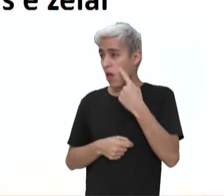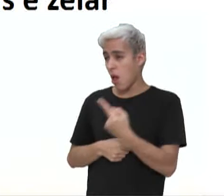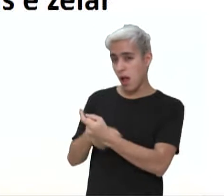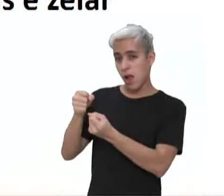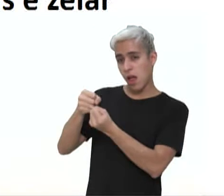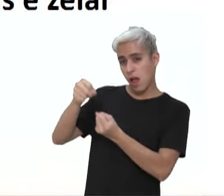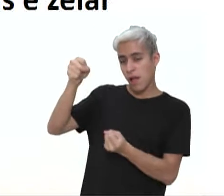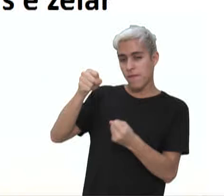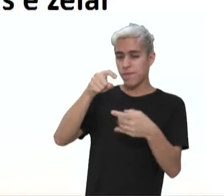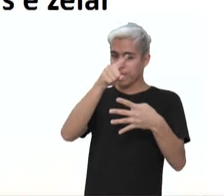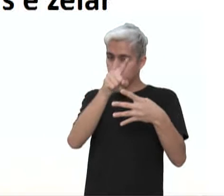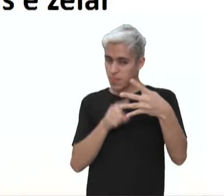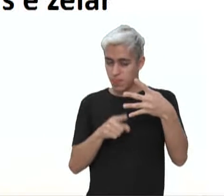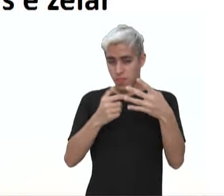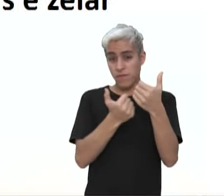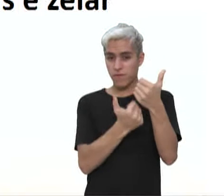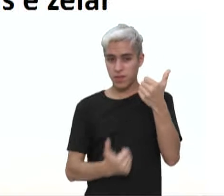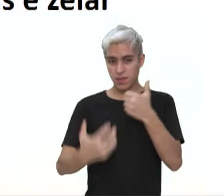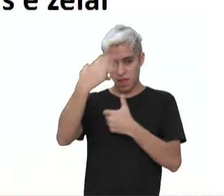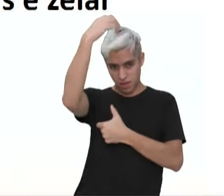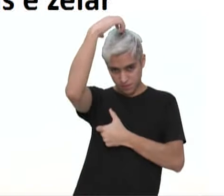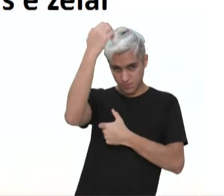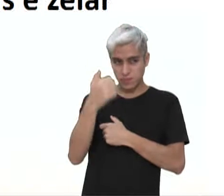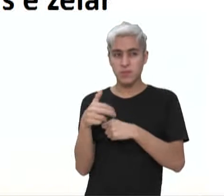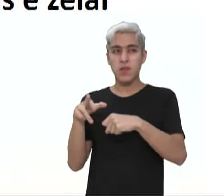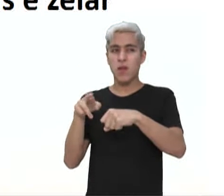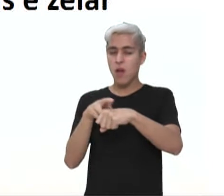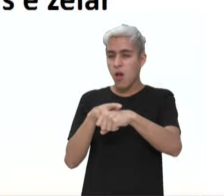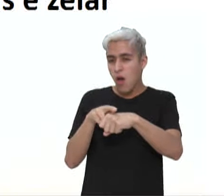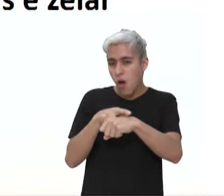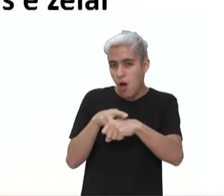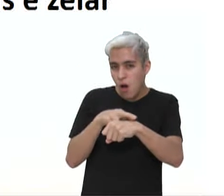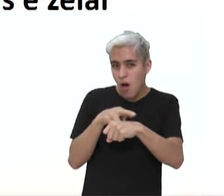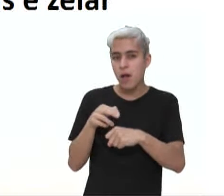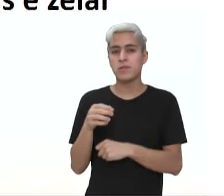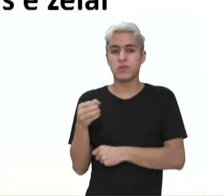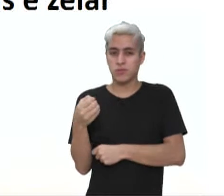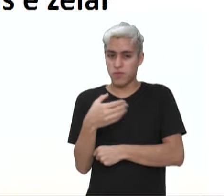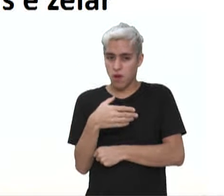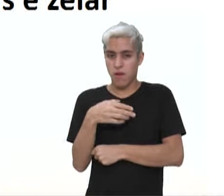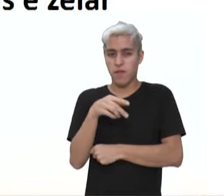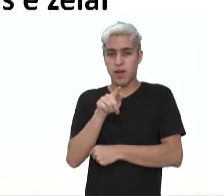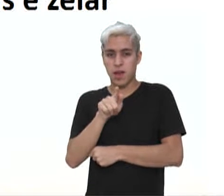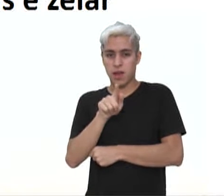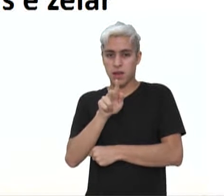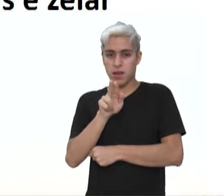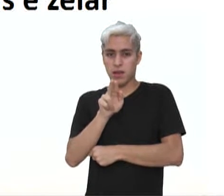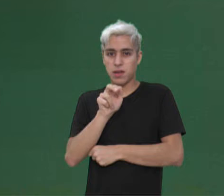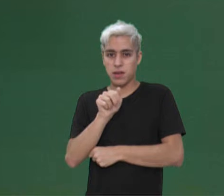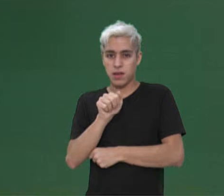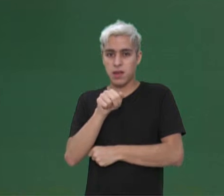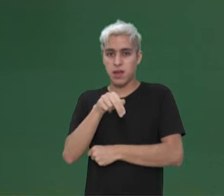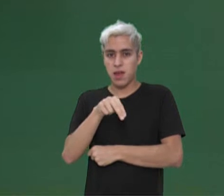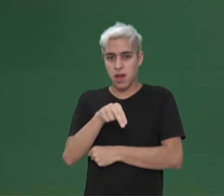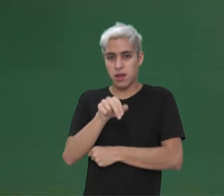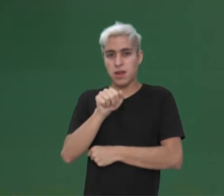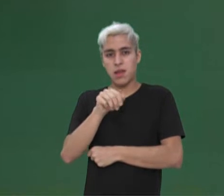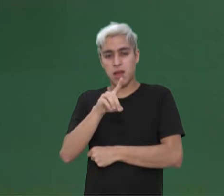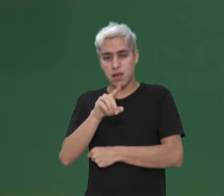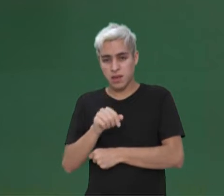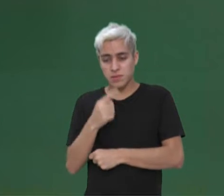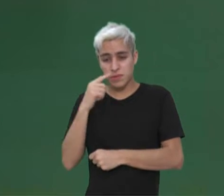os vice-reinos. Então, aqui em cima de rosinha, vice-reinado da Nova Granada. Aqui, mais ao